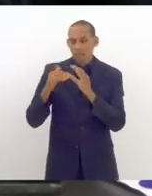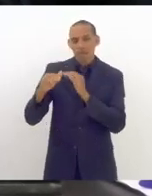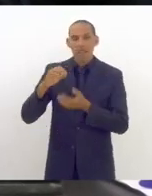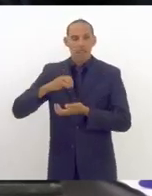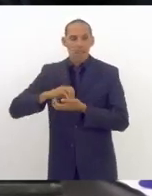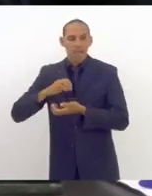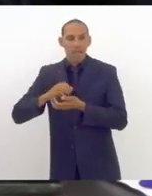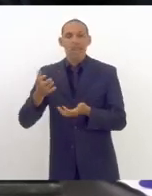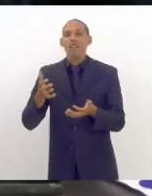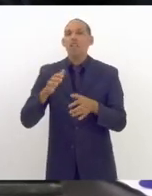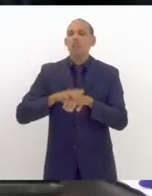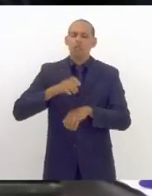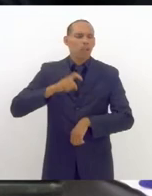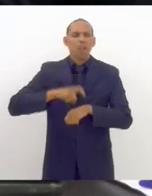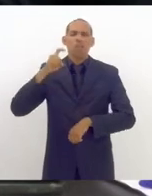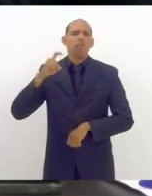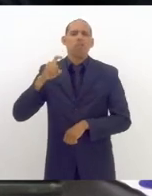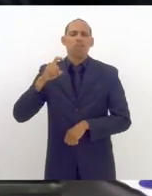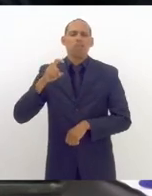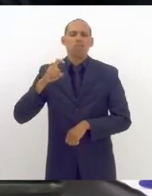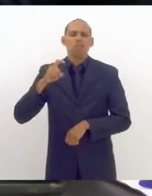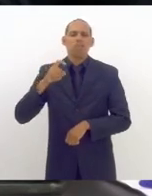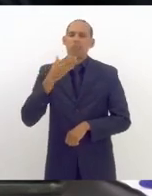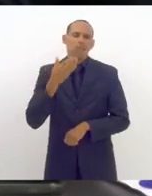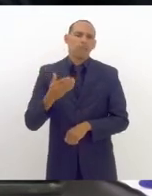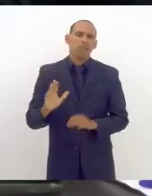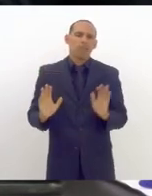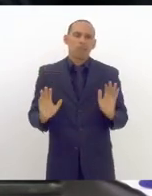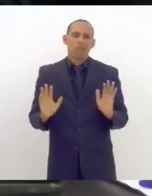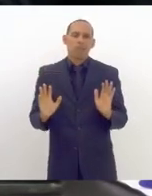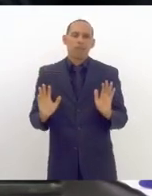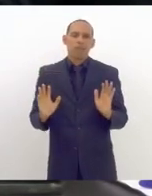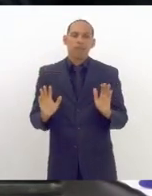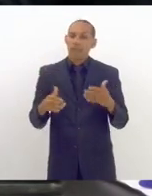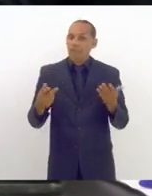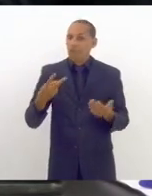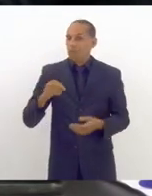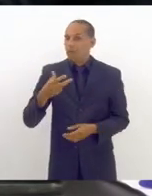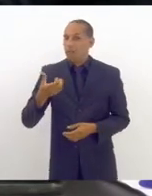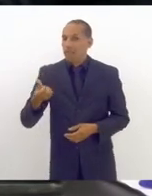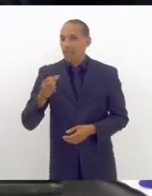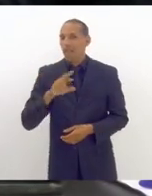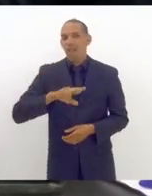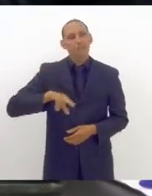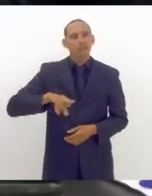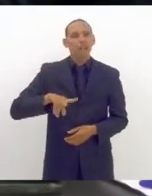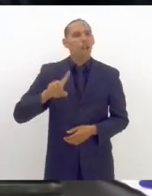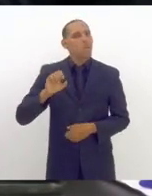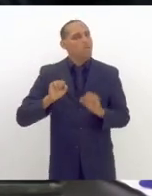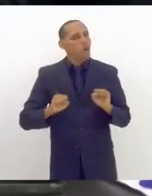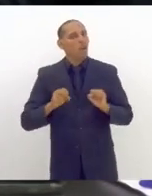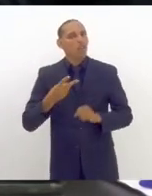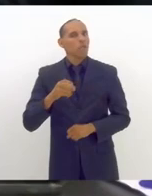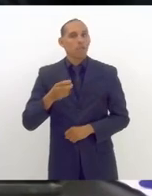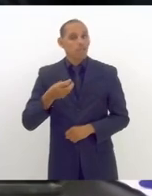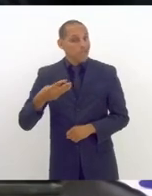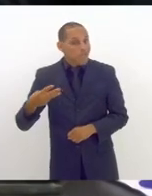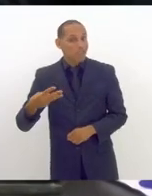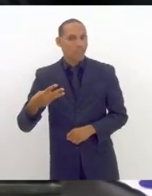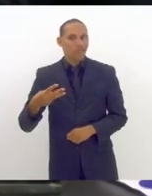ele vai ser incluso no peito a partir do momento que ele pedir E aí não vai ser 26 vai ser Possivelmente 23